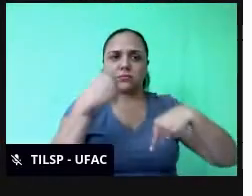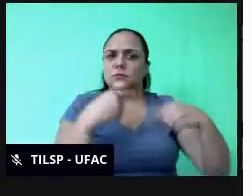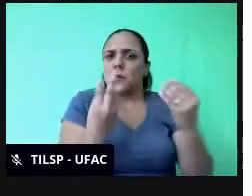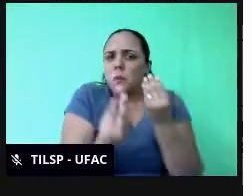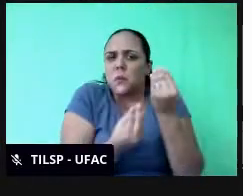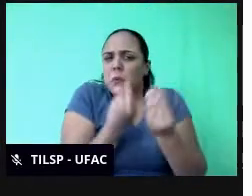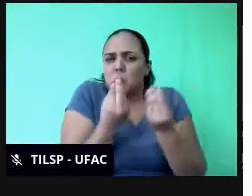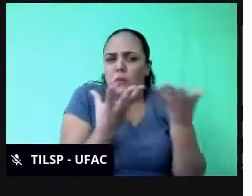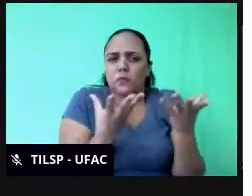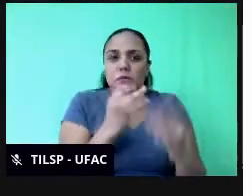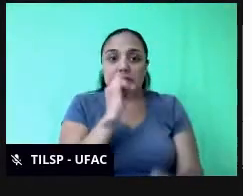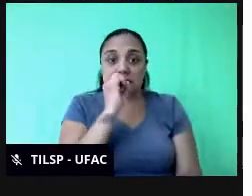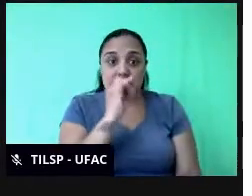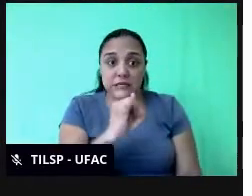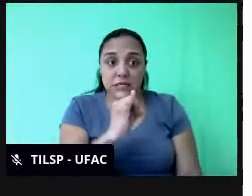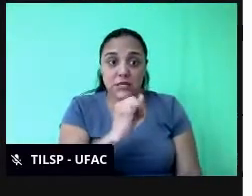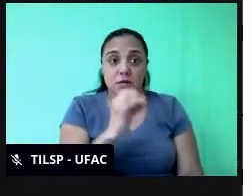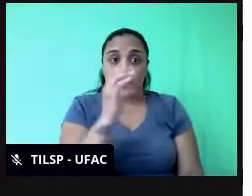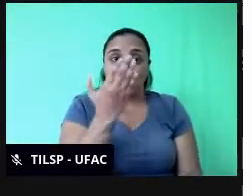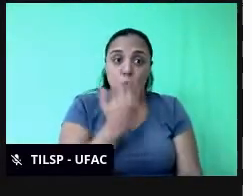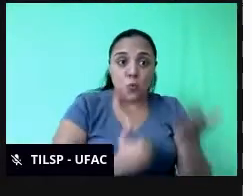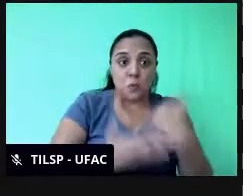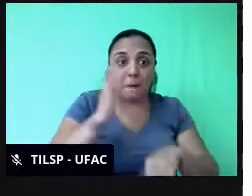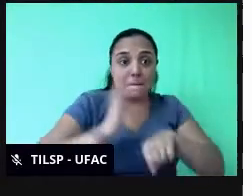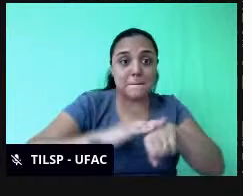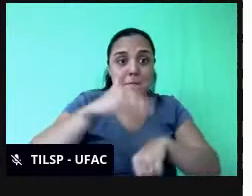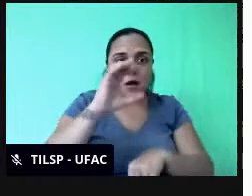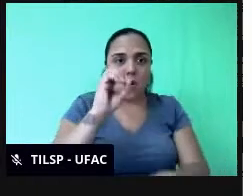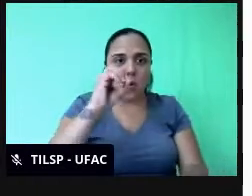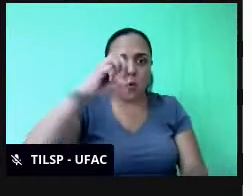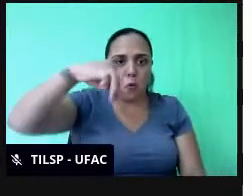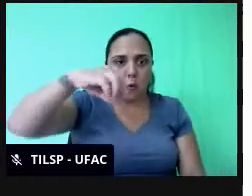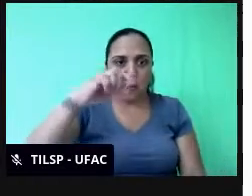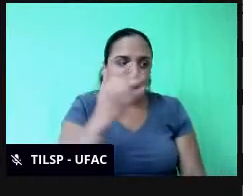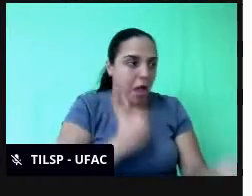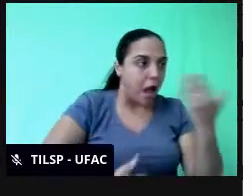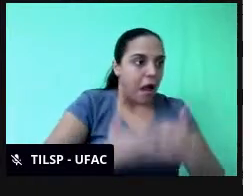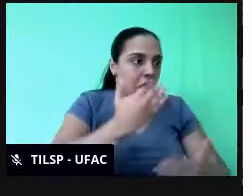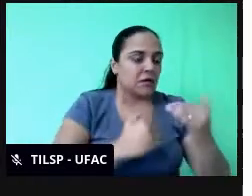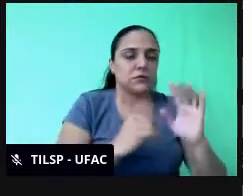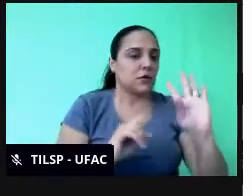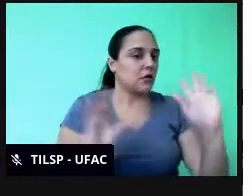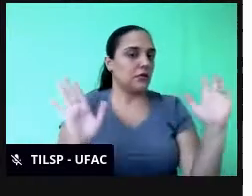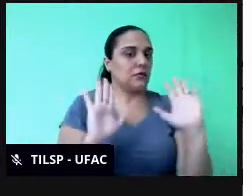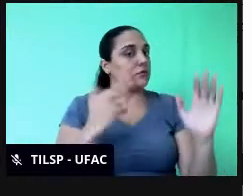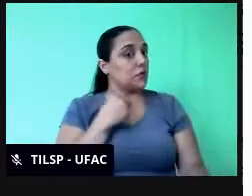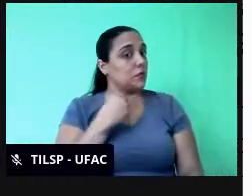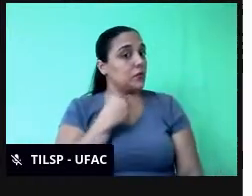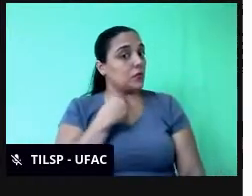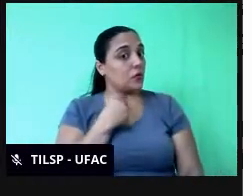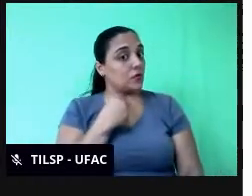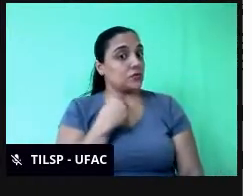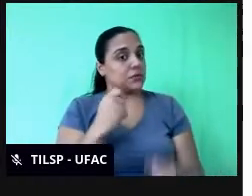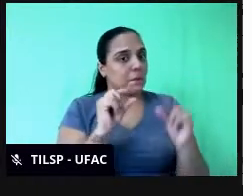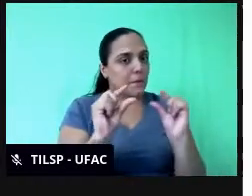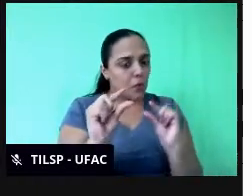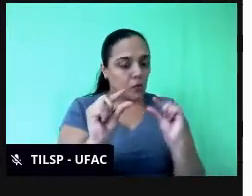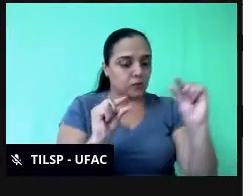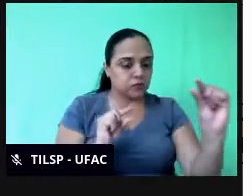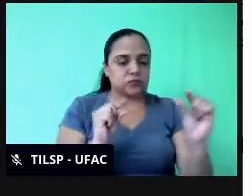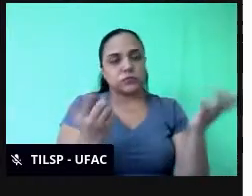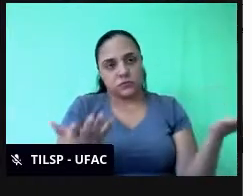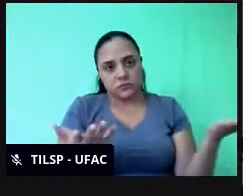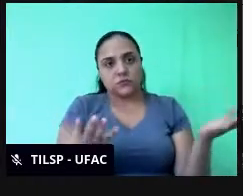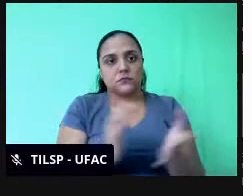6 em excesso desencadeia um aumento da inflamação no organismo. Uma inflamação que pode estar associada com, por